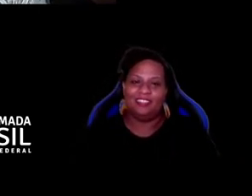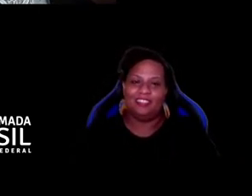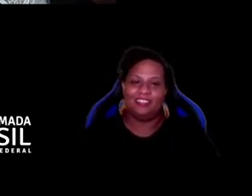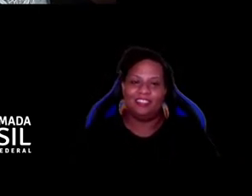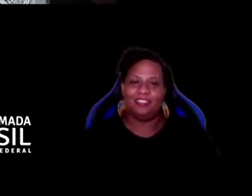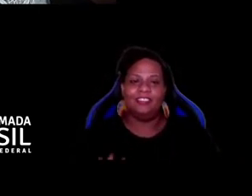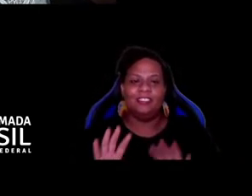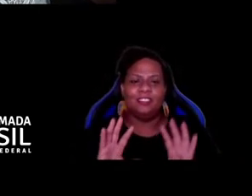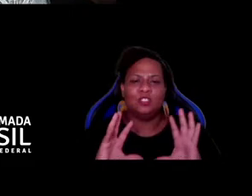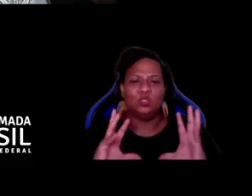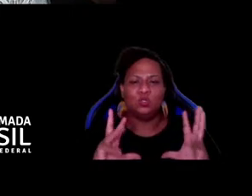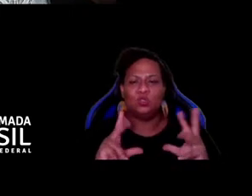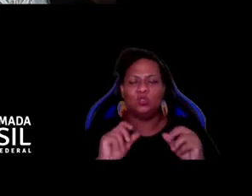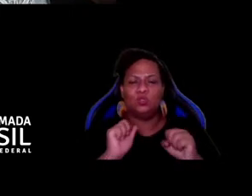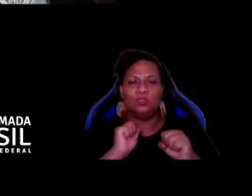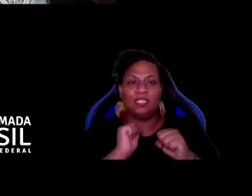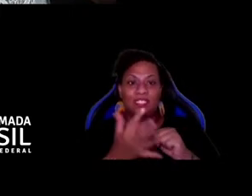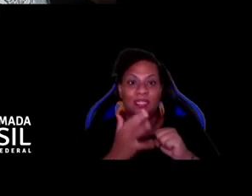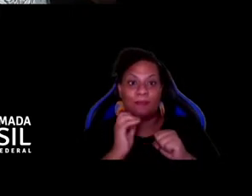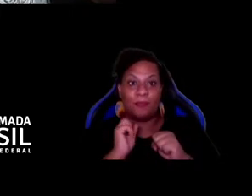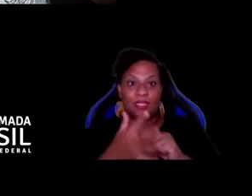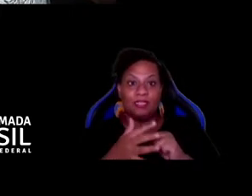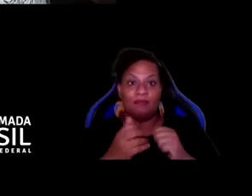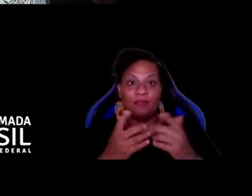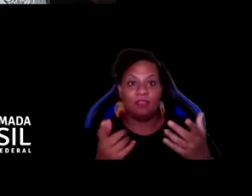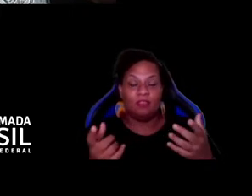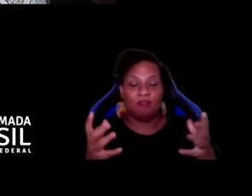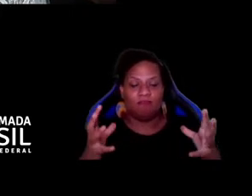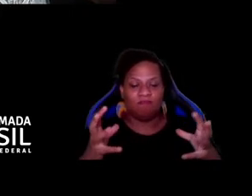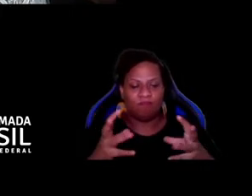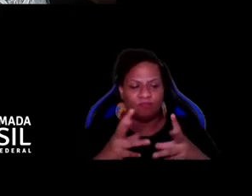essa pandemia, né, se recolha